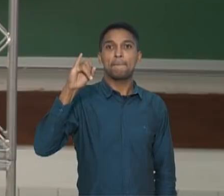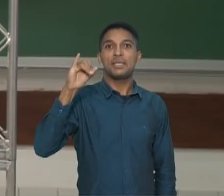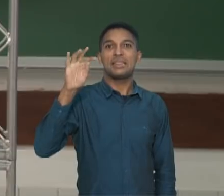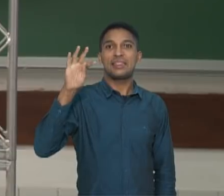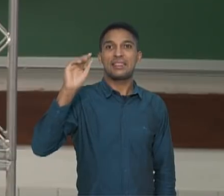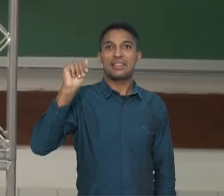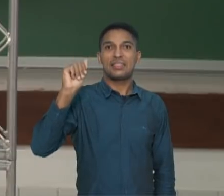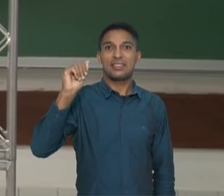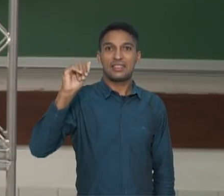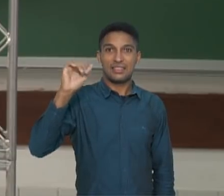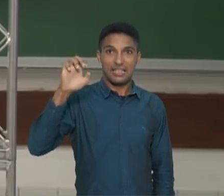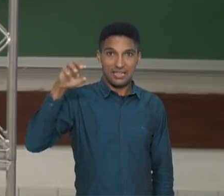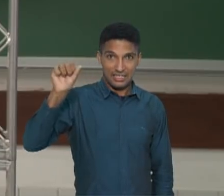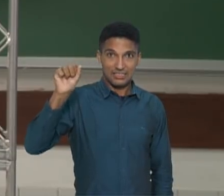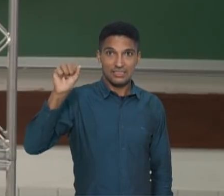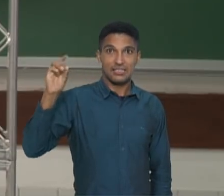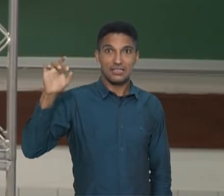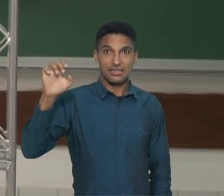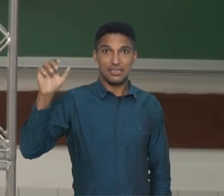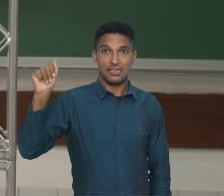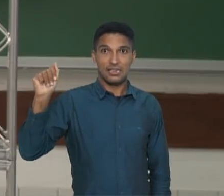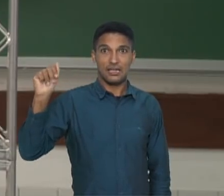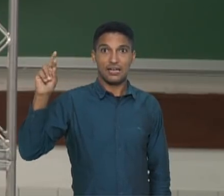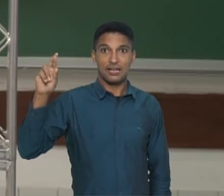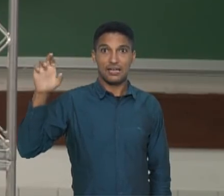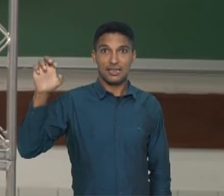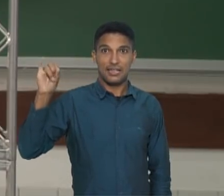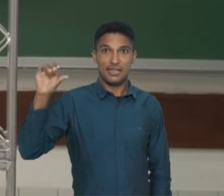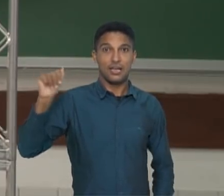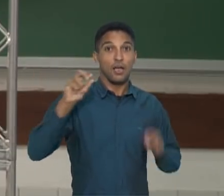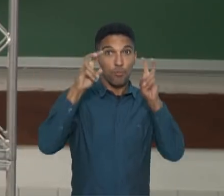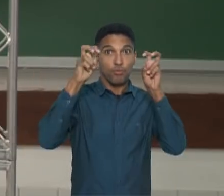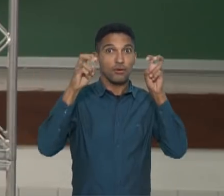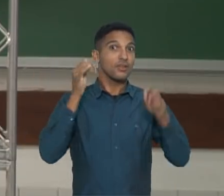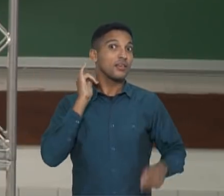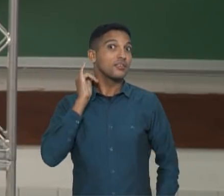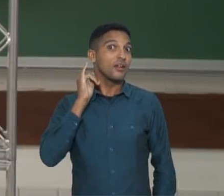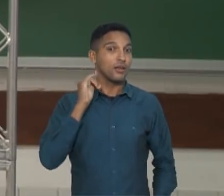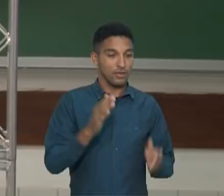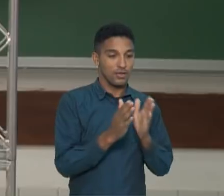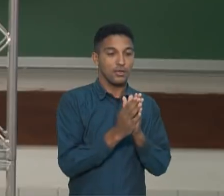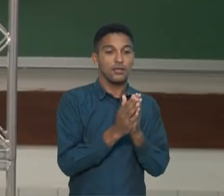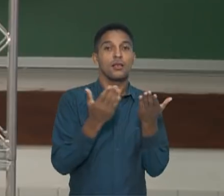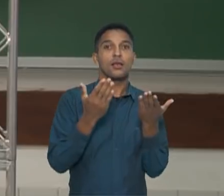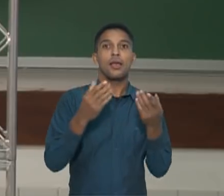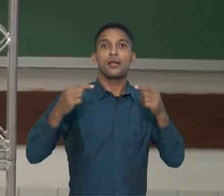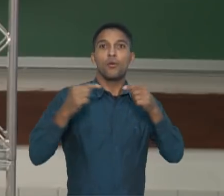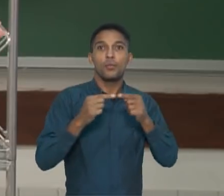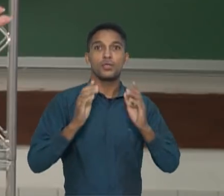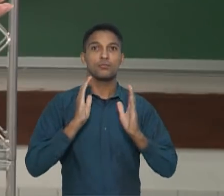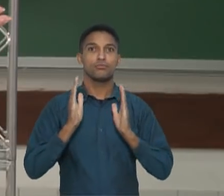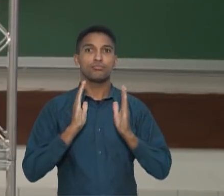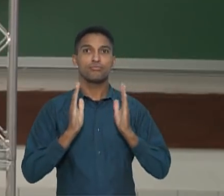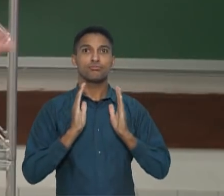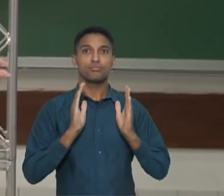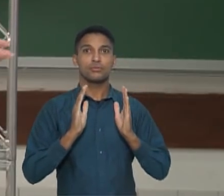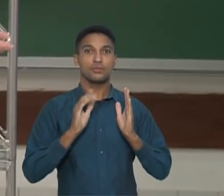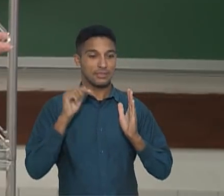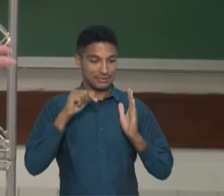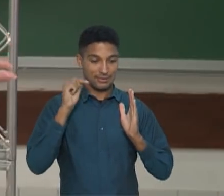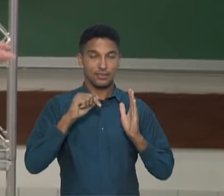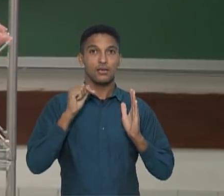vão sofrer as consequências da varíola, certo? Então, por isso que esse contexto histórico da década de 30 é importante o leitor